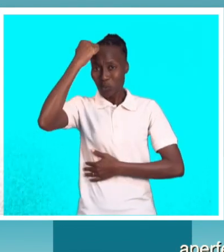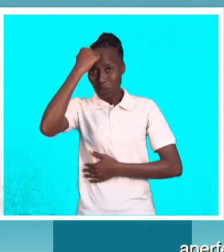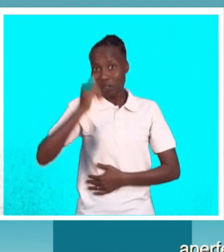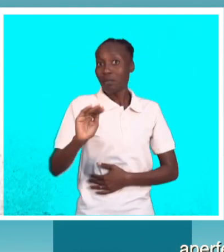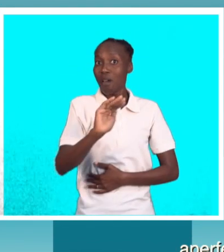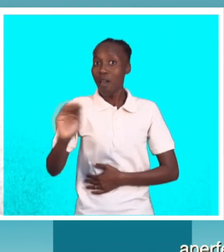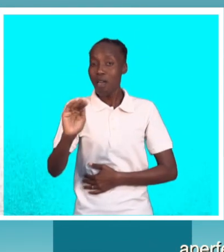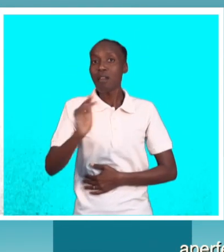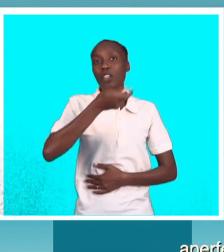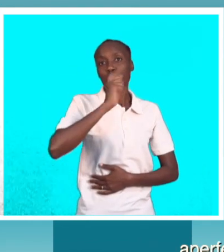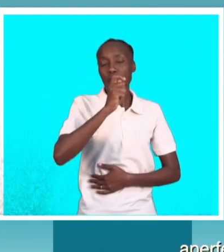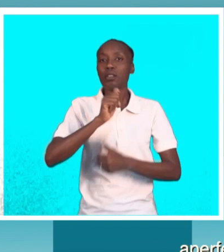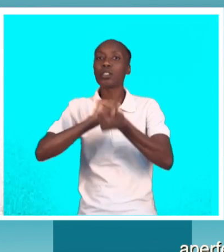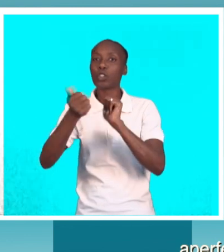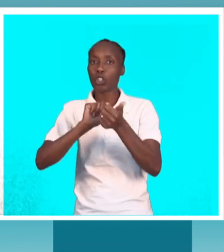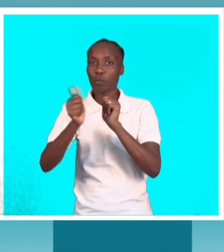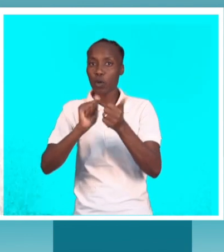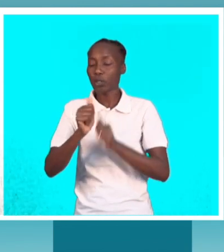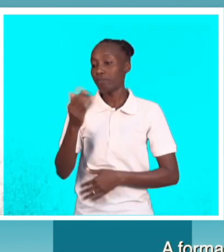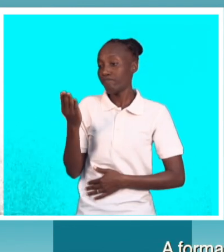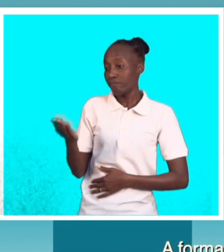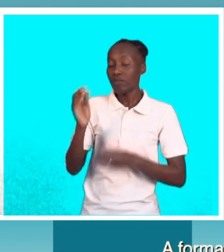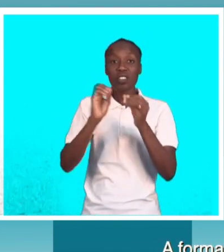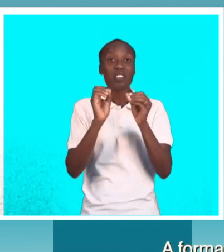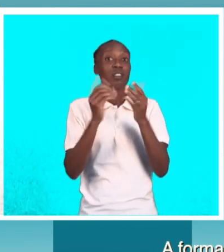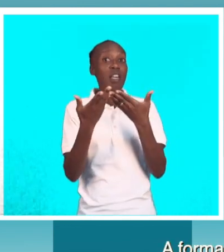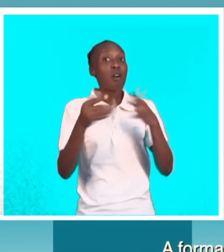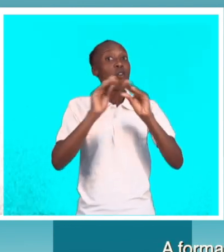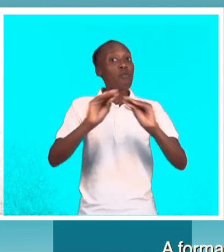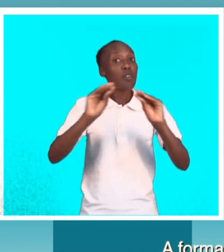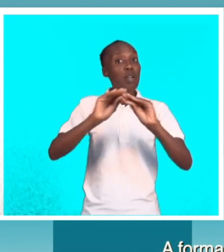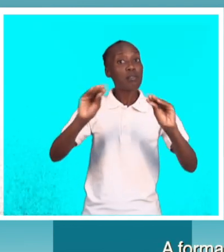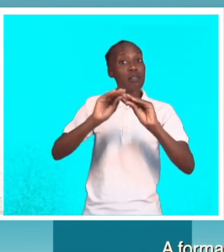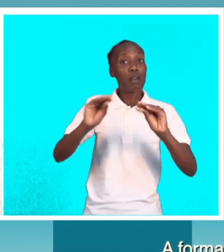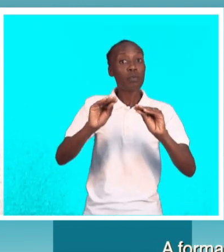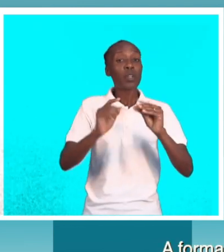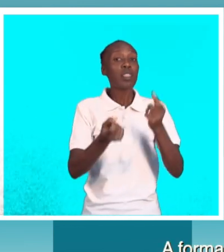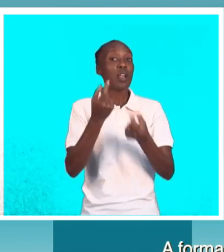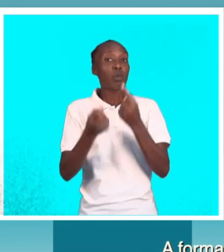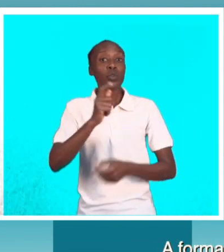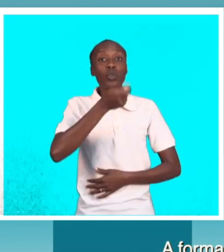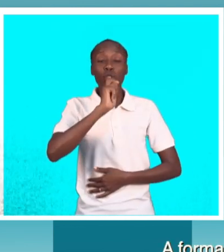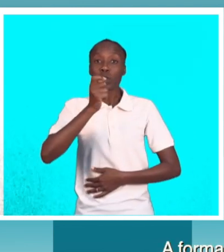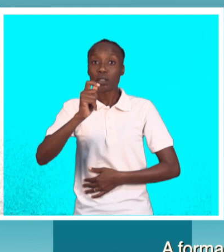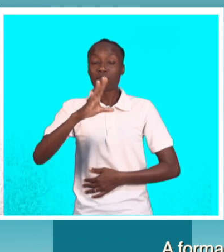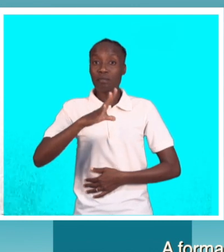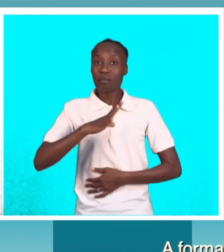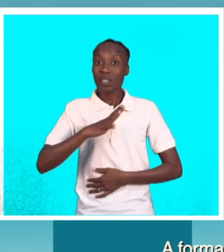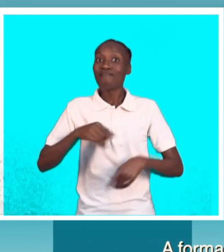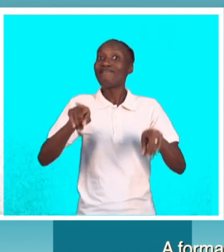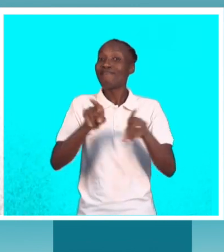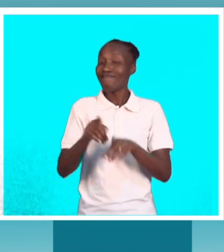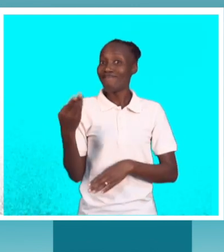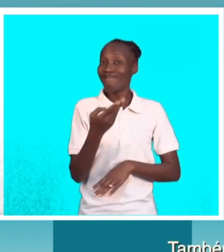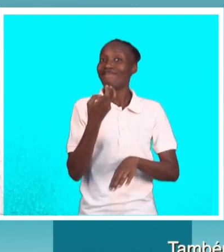na área do jornalismo desportivo. A formação de alguns jornalistas, que é, quanto a mim, o nosso